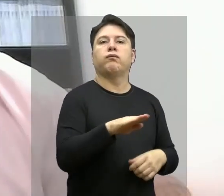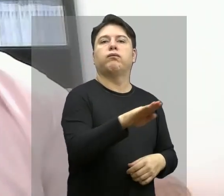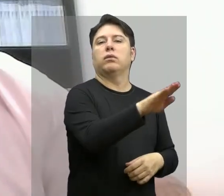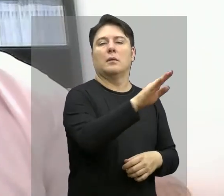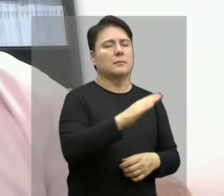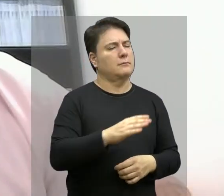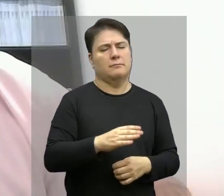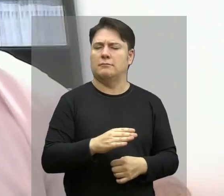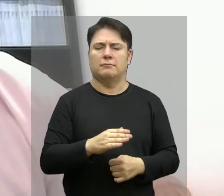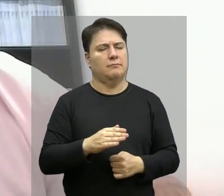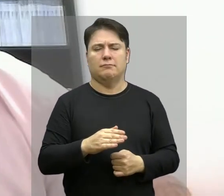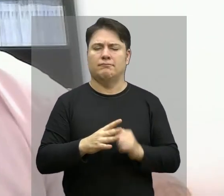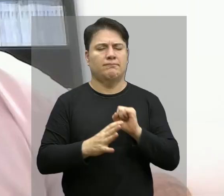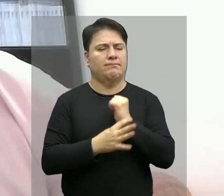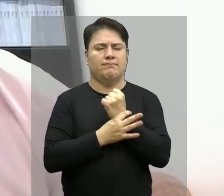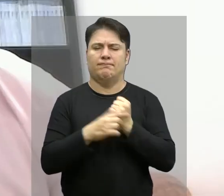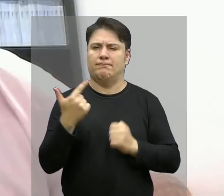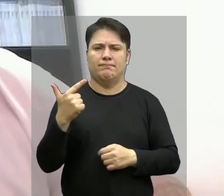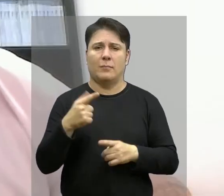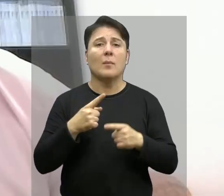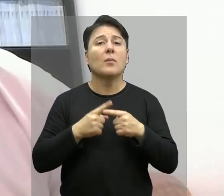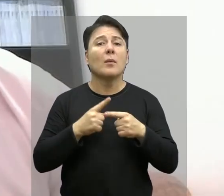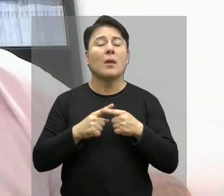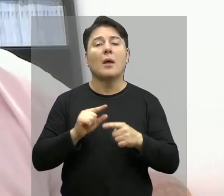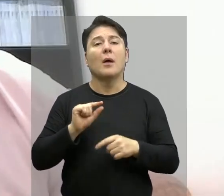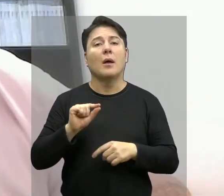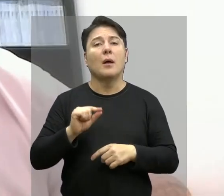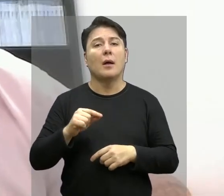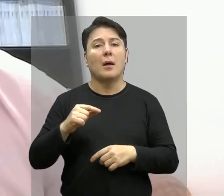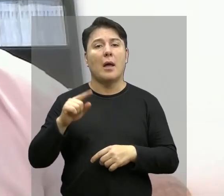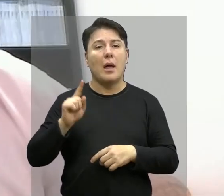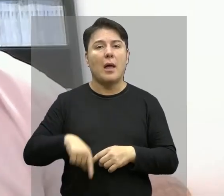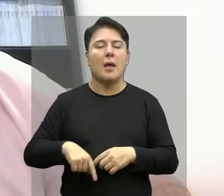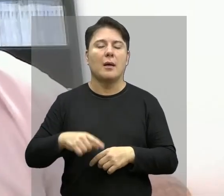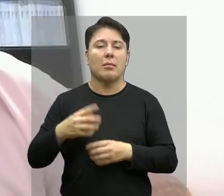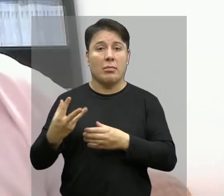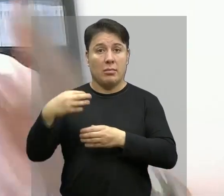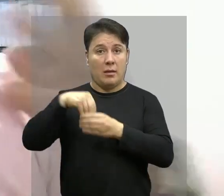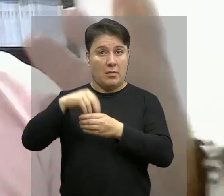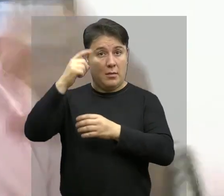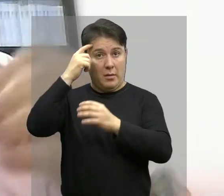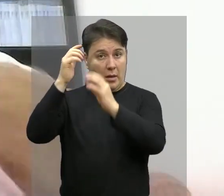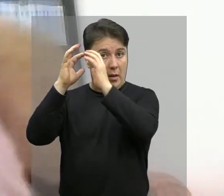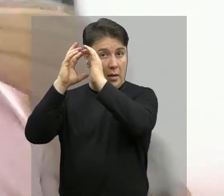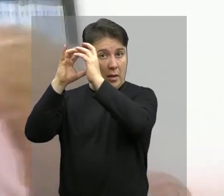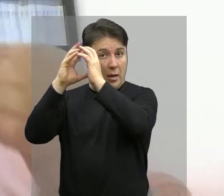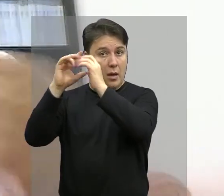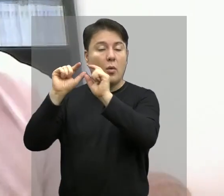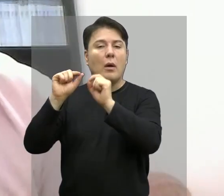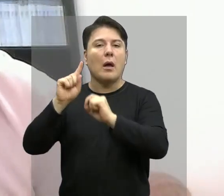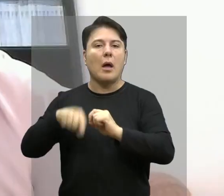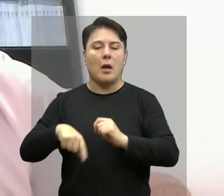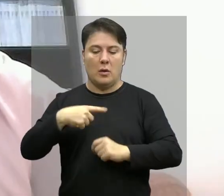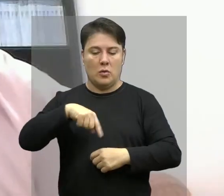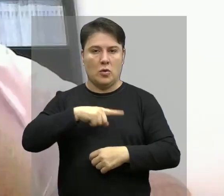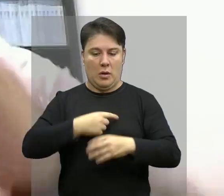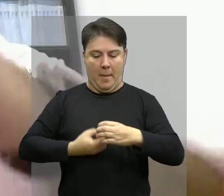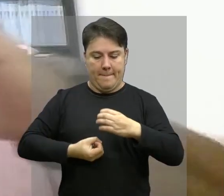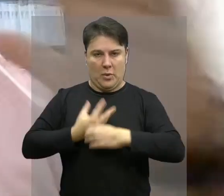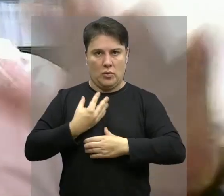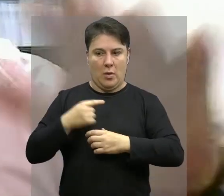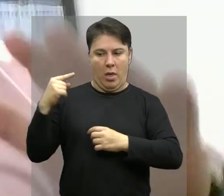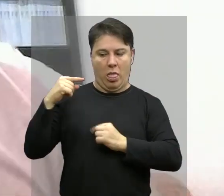Porque o nosso sistema ali, né, na nossa amígdala, né, a parte lá responsável para a gente controlar um pouco os nossos